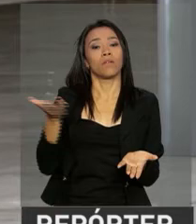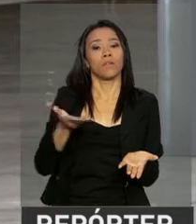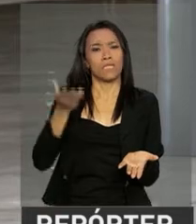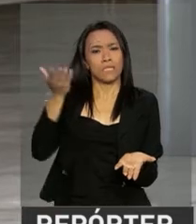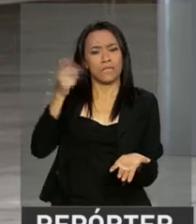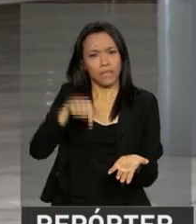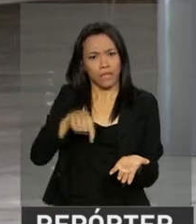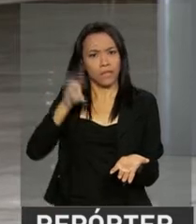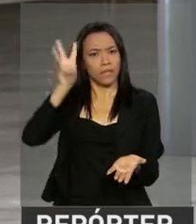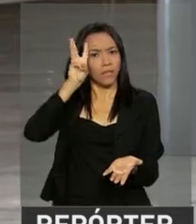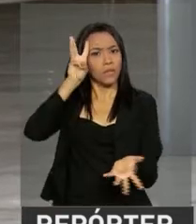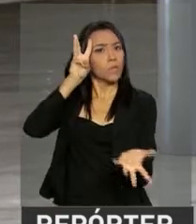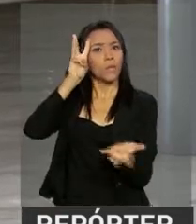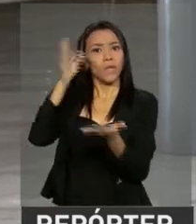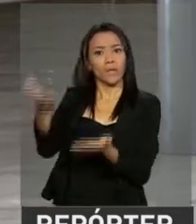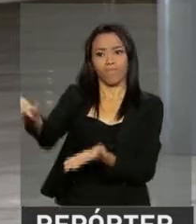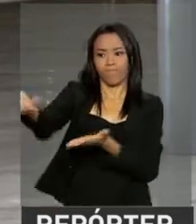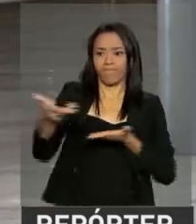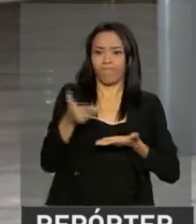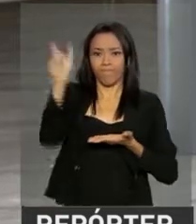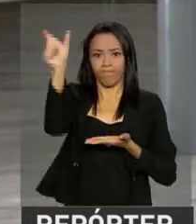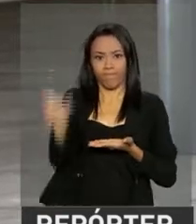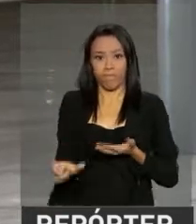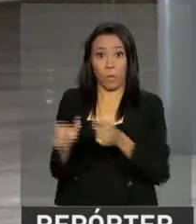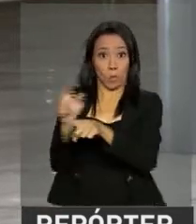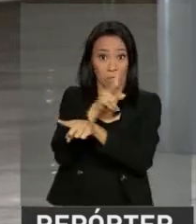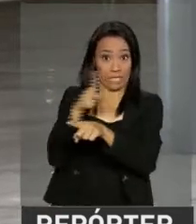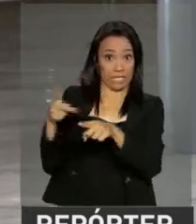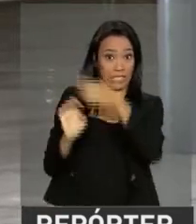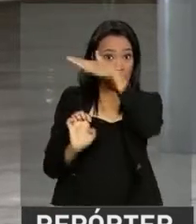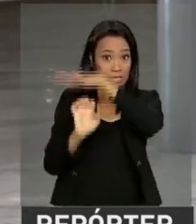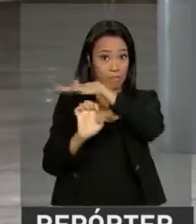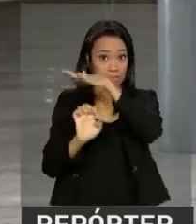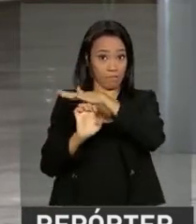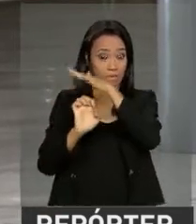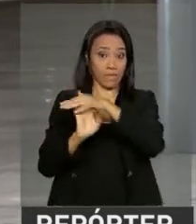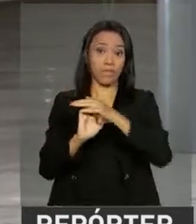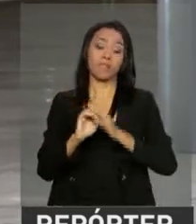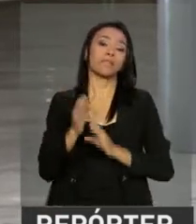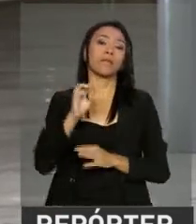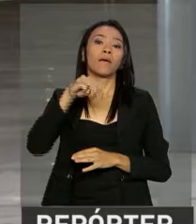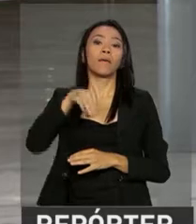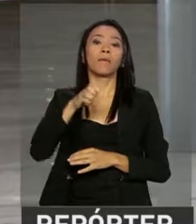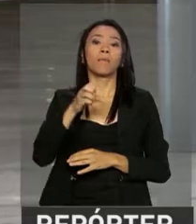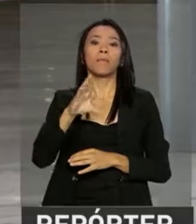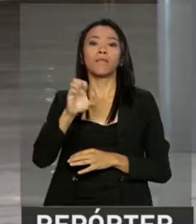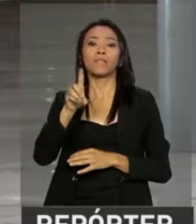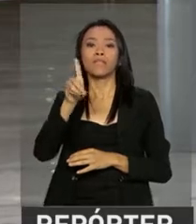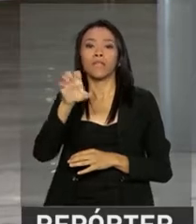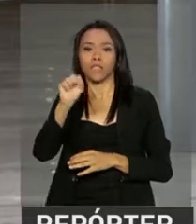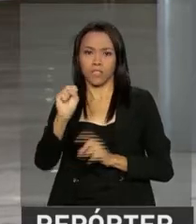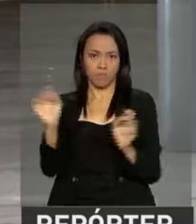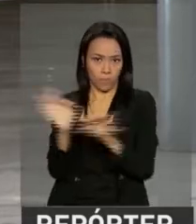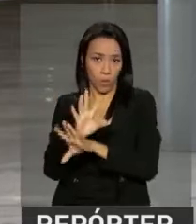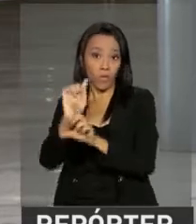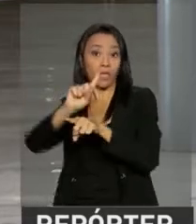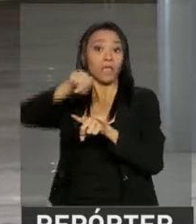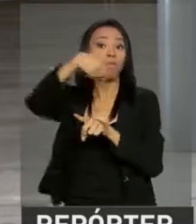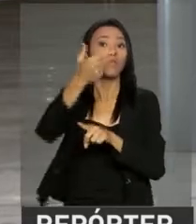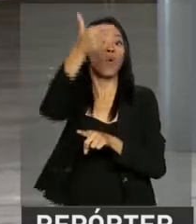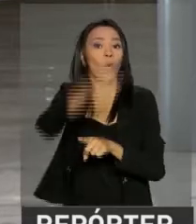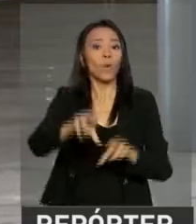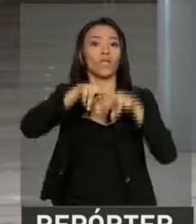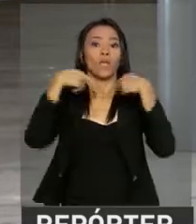nesta terça feira o presidente da mercedes benz do brasil depois ele se reúne com lideranças do setor